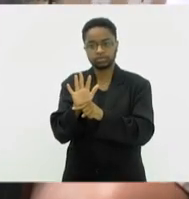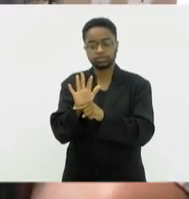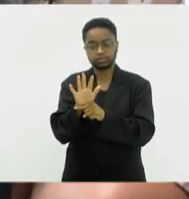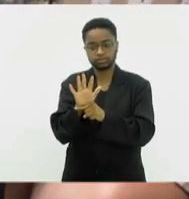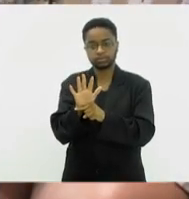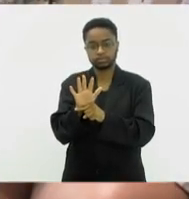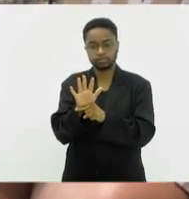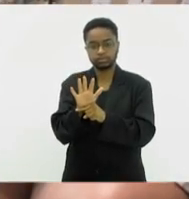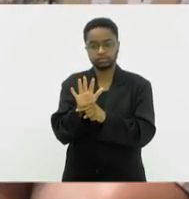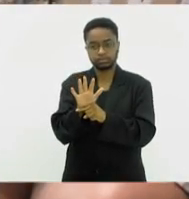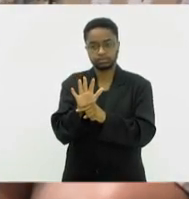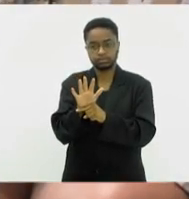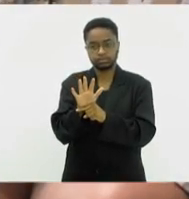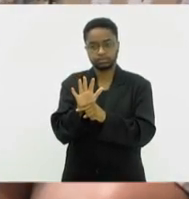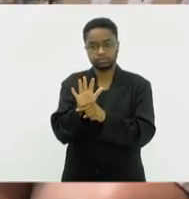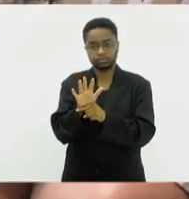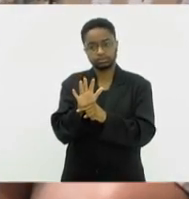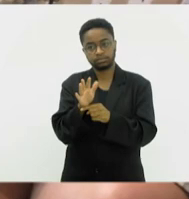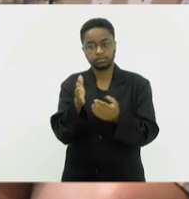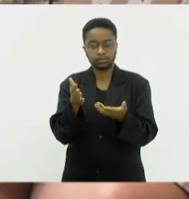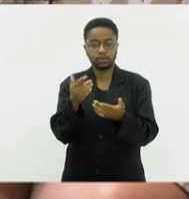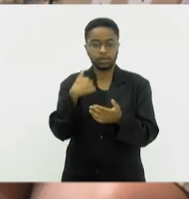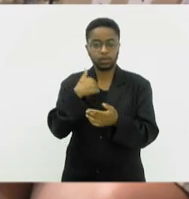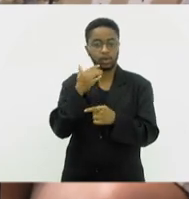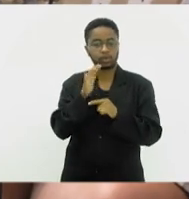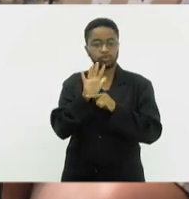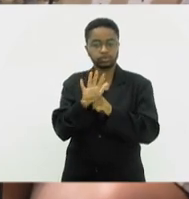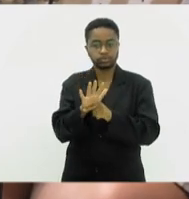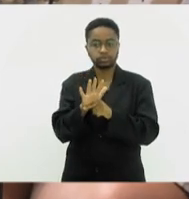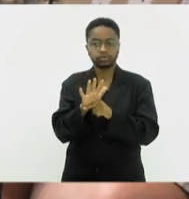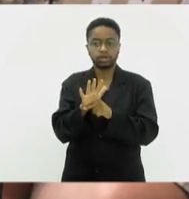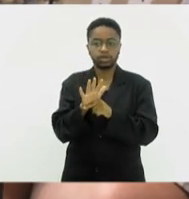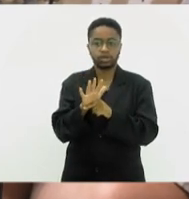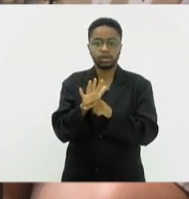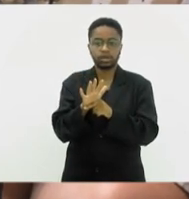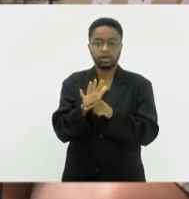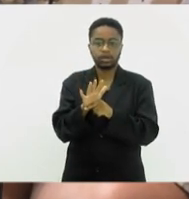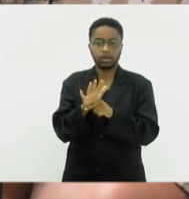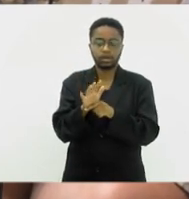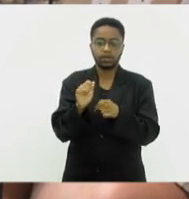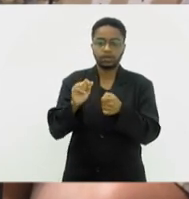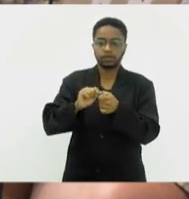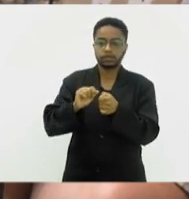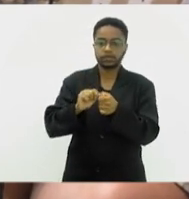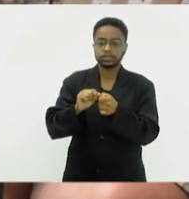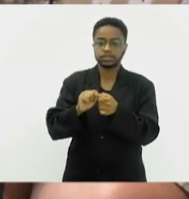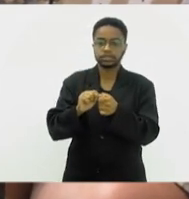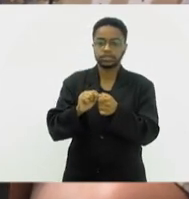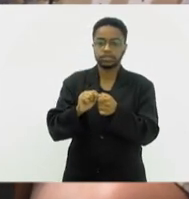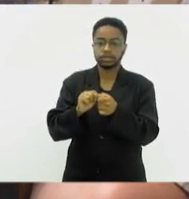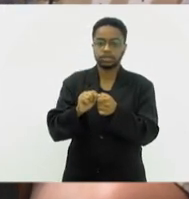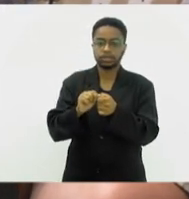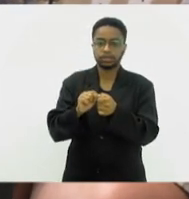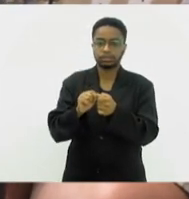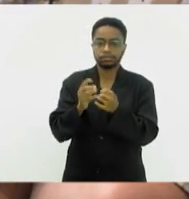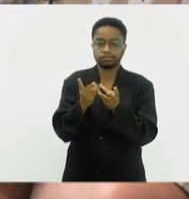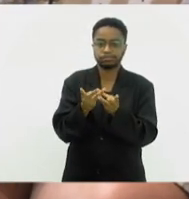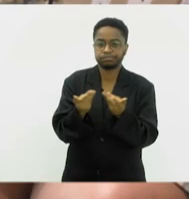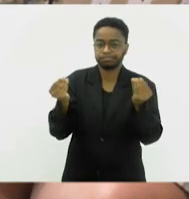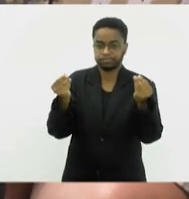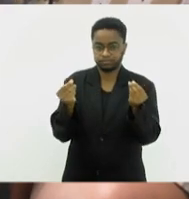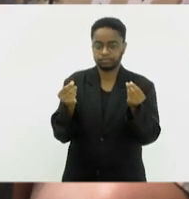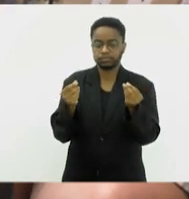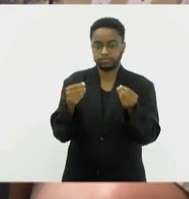né, a estar, de certa forma, fazendo com que isso venha a ser meio que erradicado, entendeu?